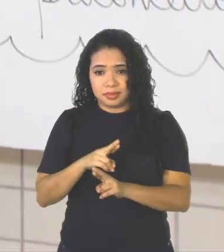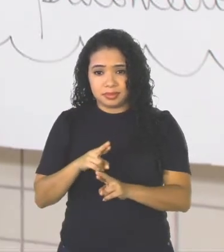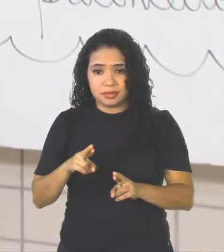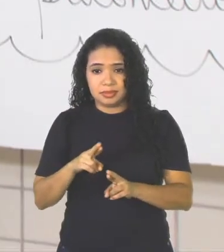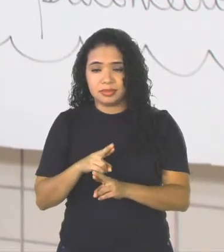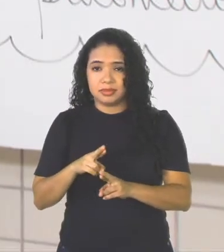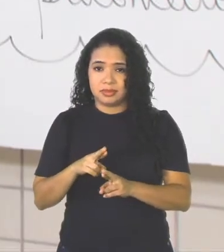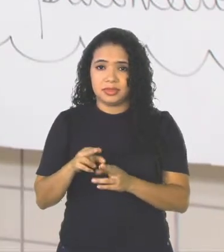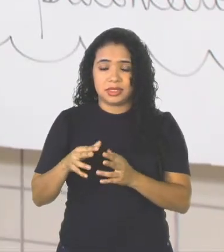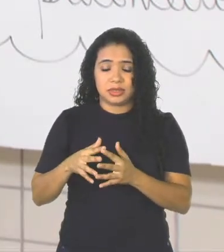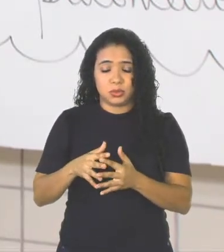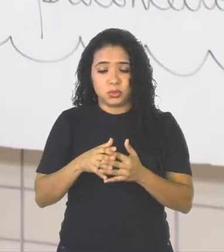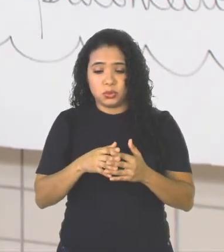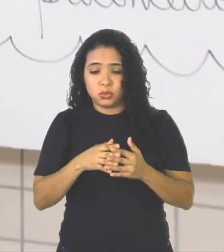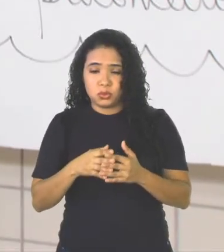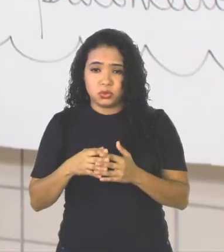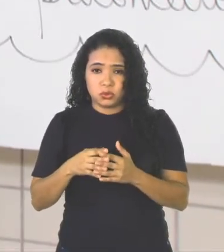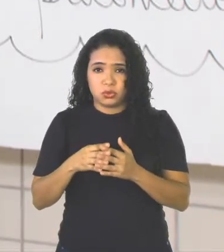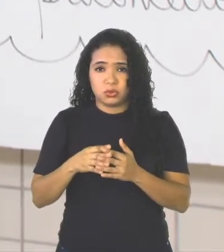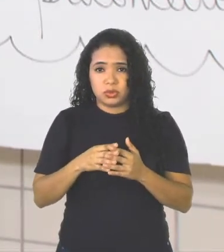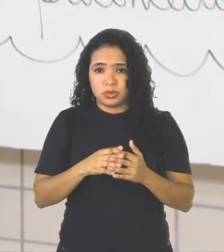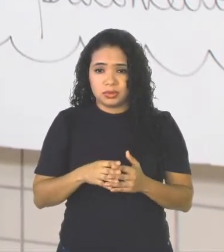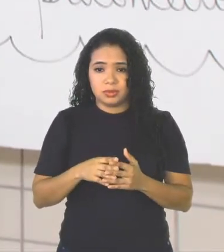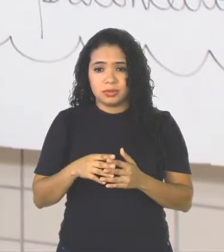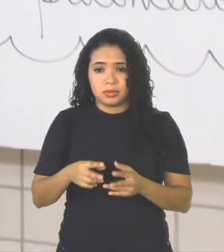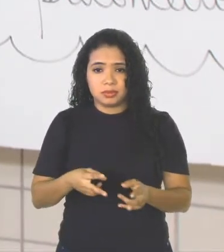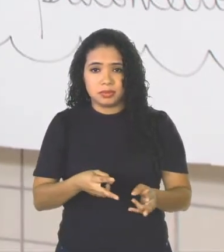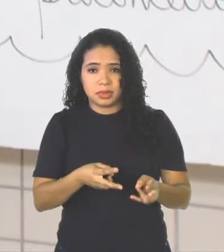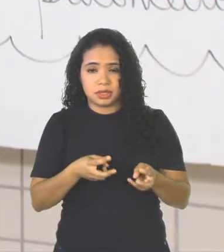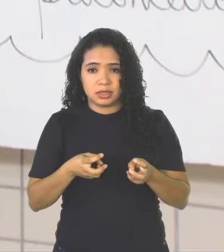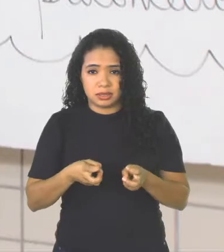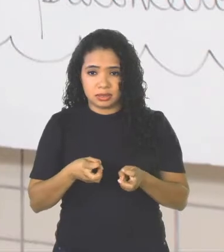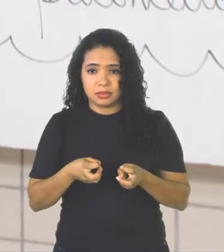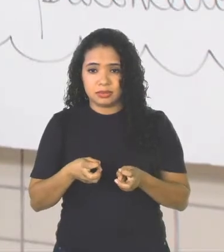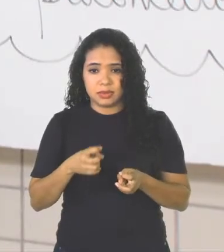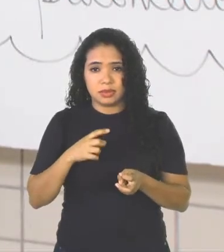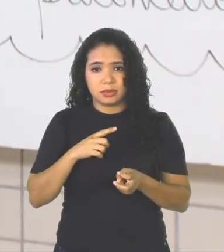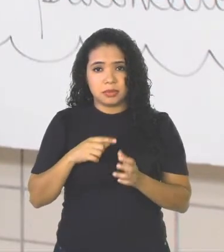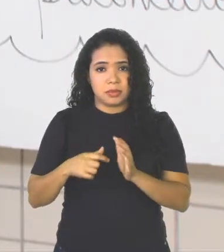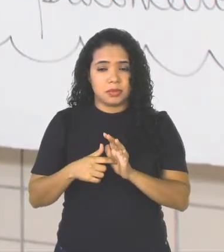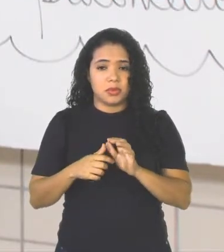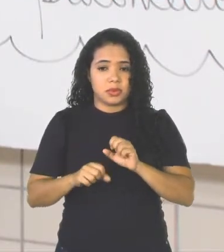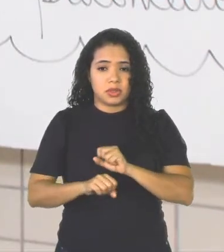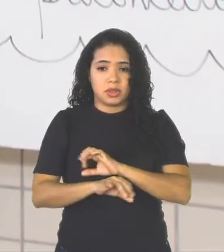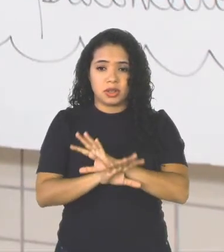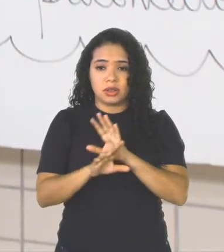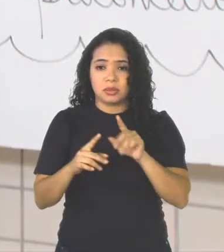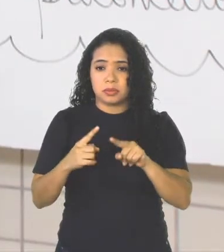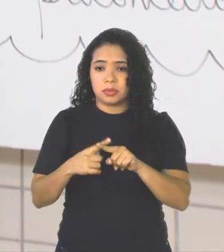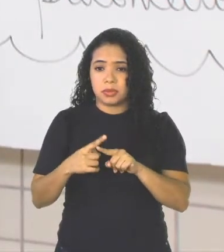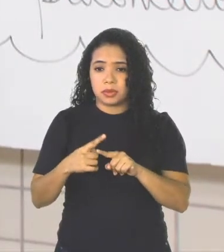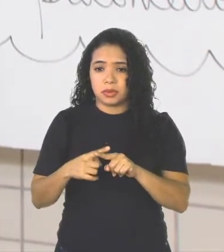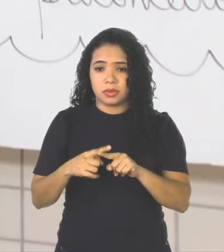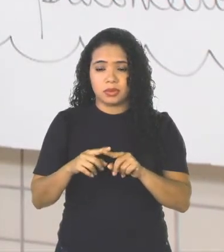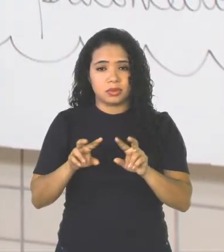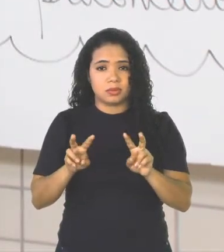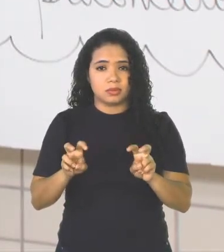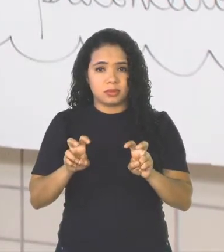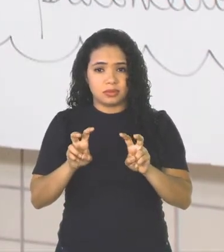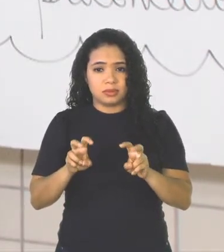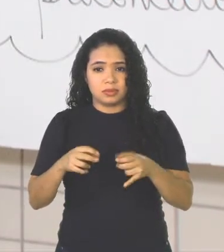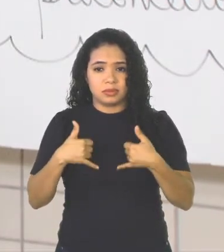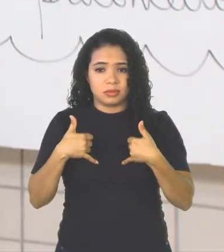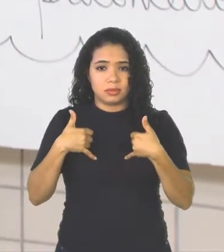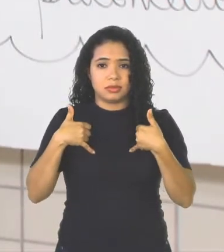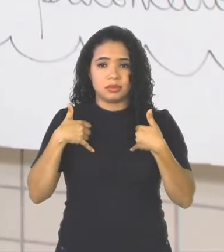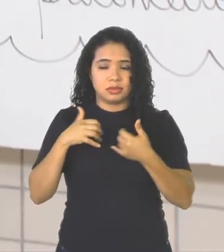conturbada que vai ter entre esse casal. E percebam que bem aqui fica claro um pouquinho do porquê do título, né?